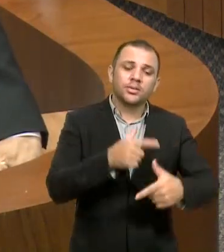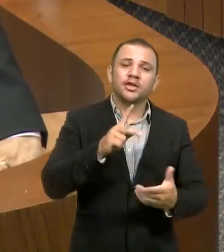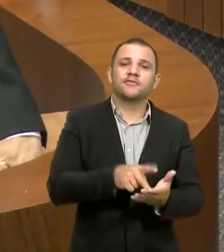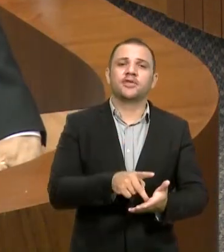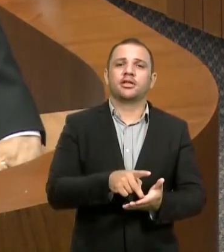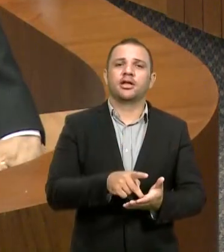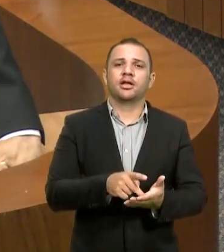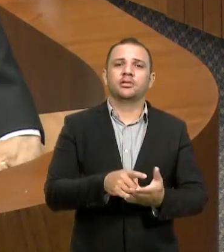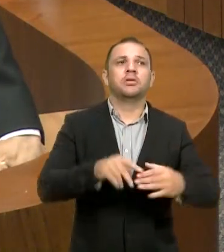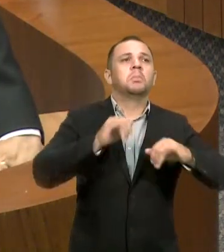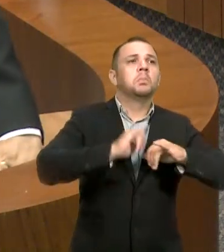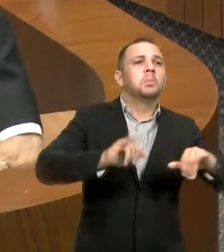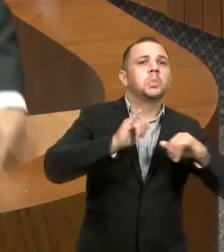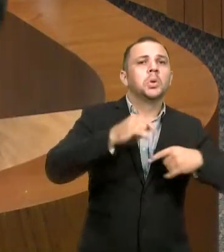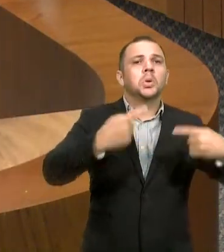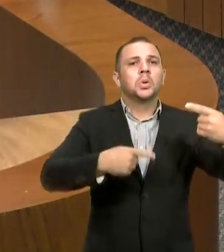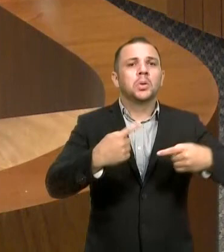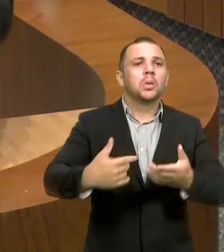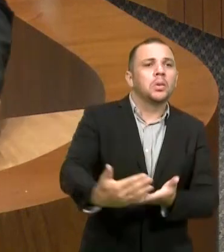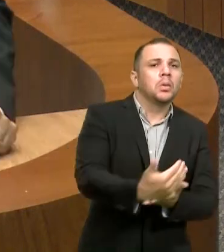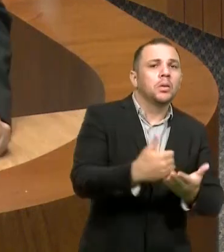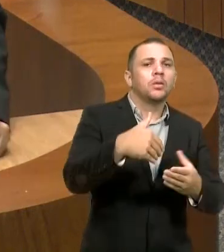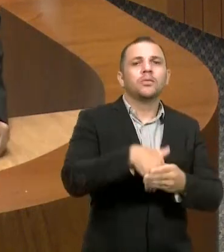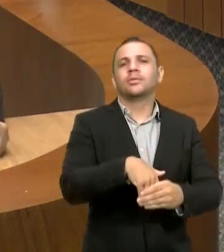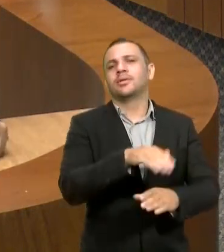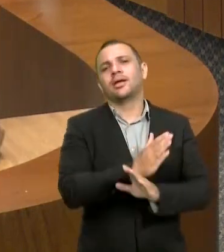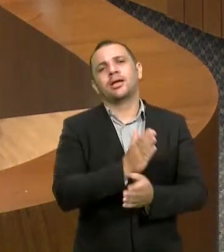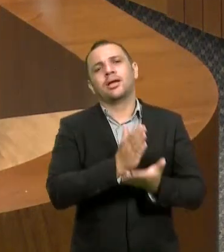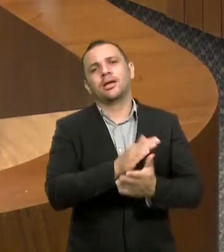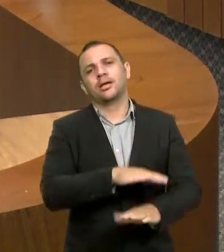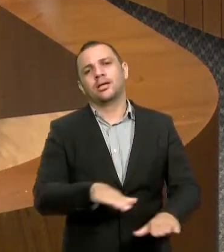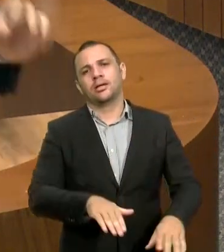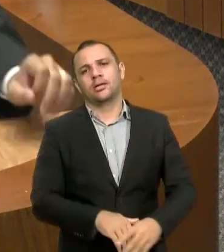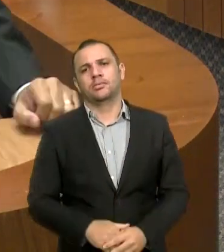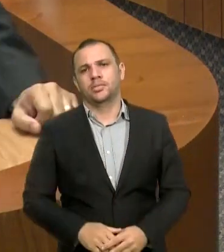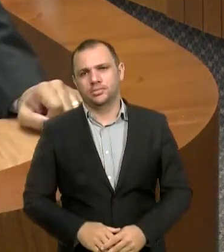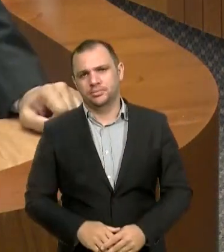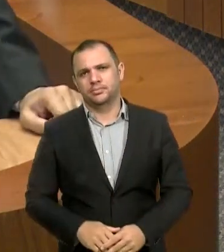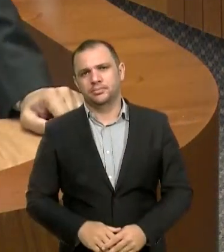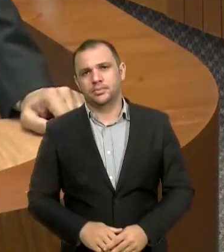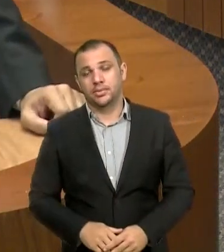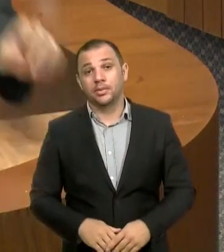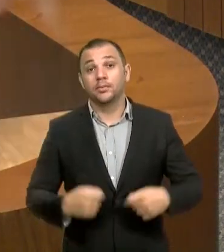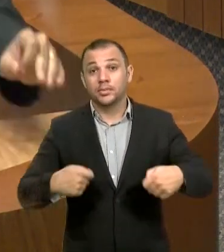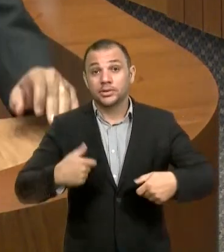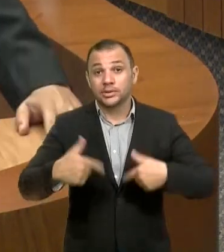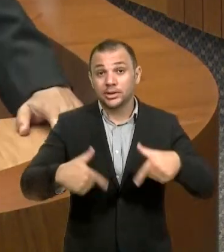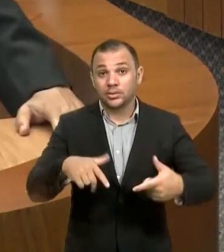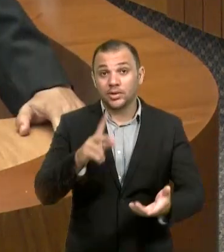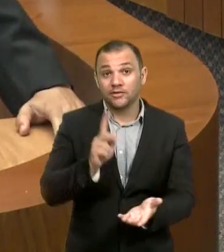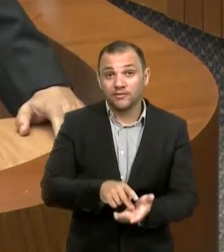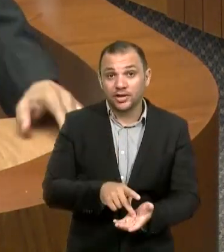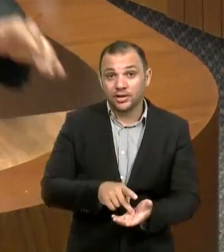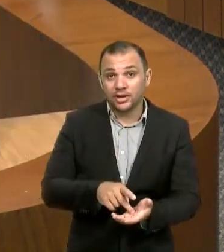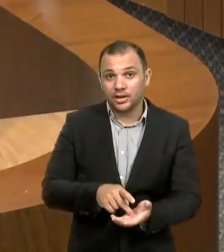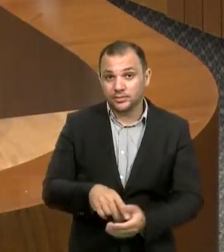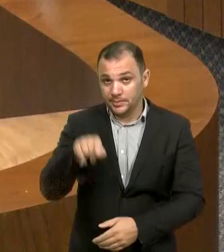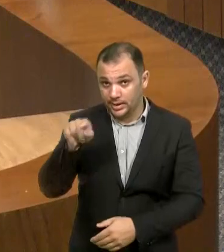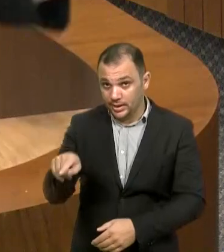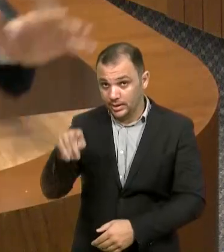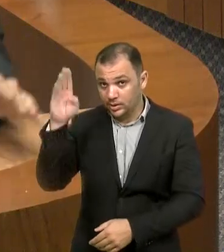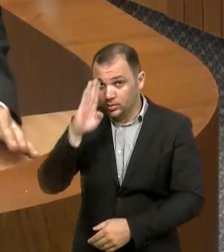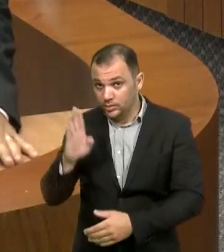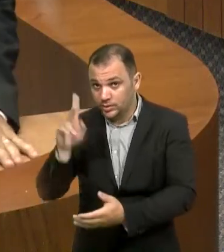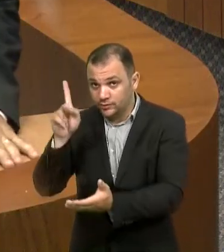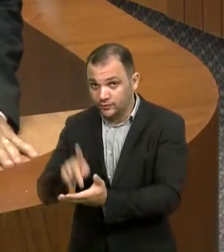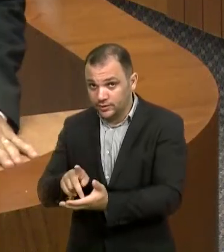deputado Najib. No Brasil de verdade, onde existem pessoas de verdade, há uma mudança